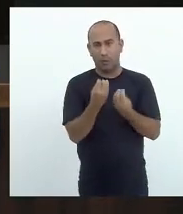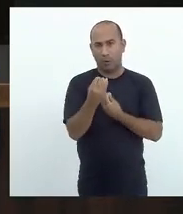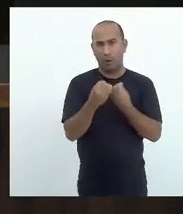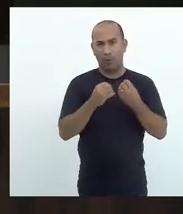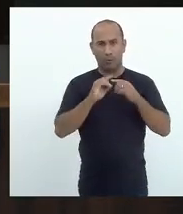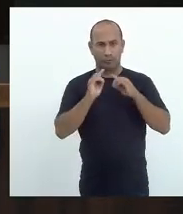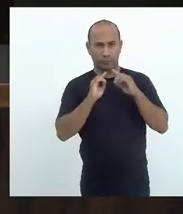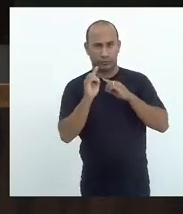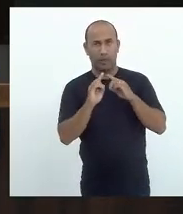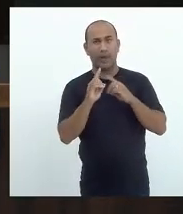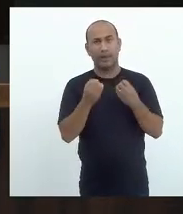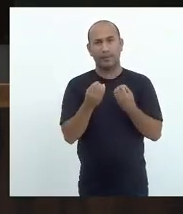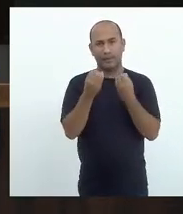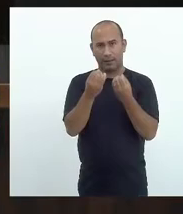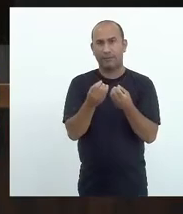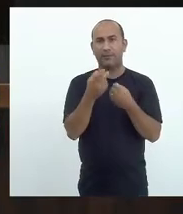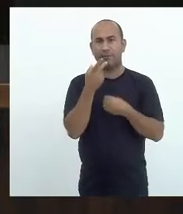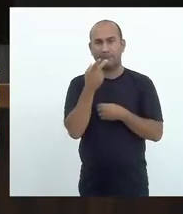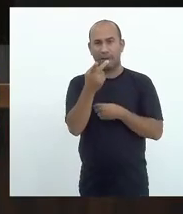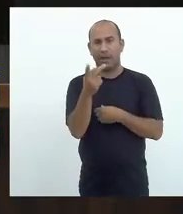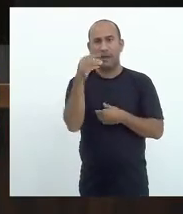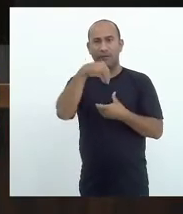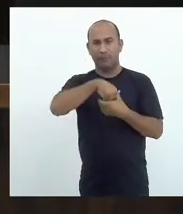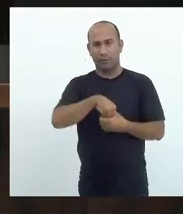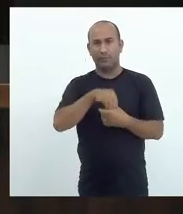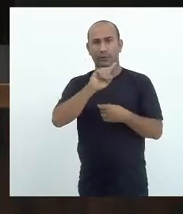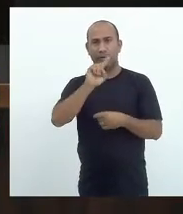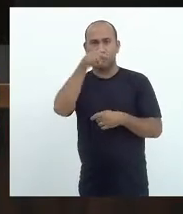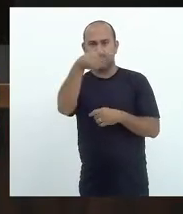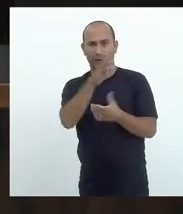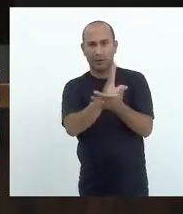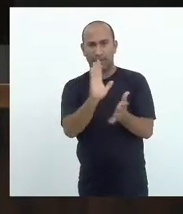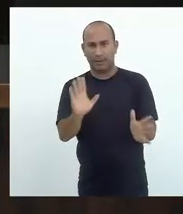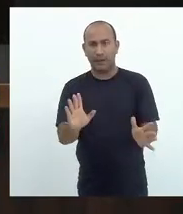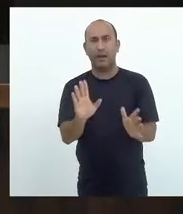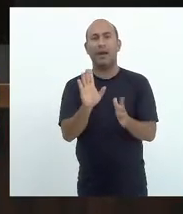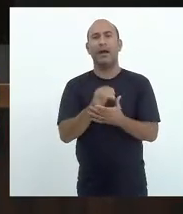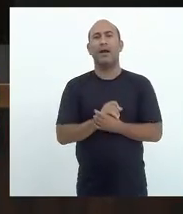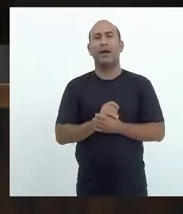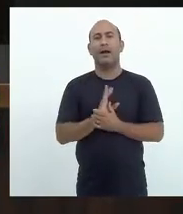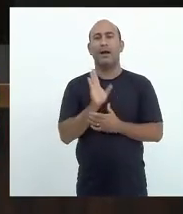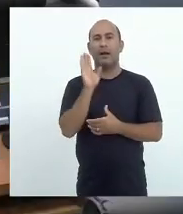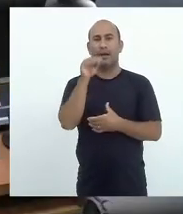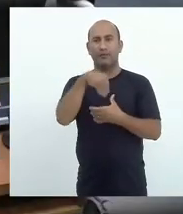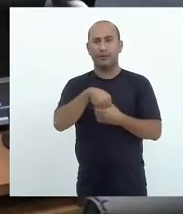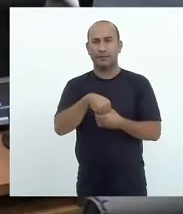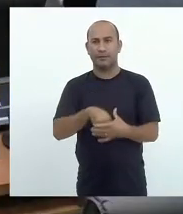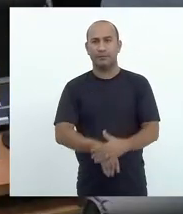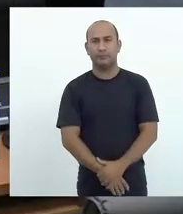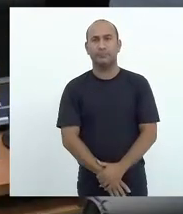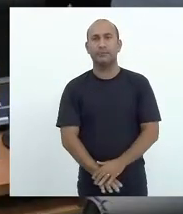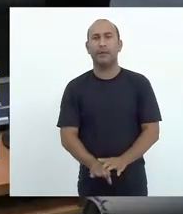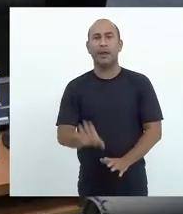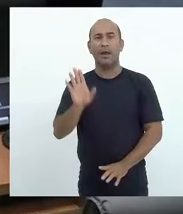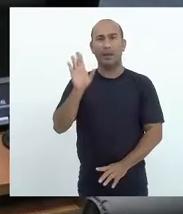Eu abro a declaração de voto a Vossa Excelência assim que terminar a votação. Presidente,